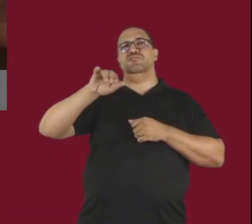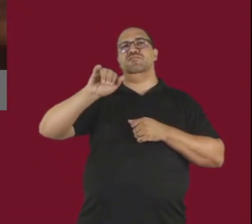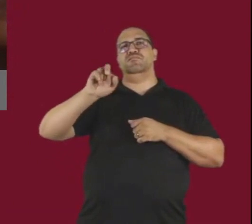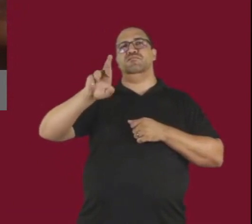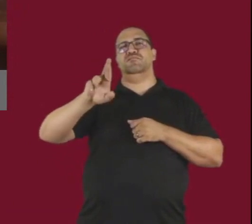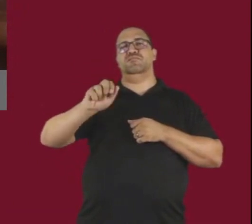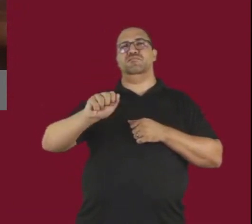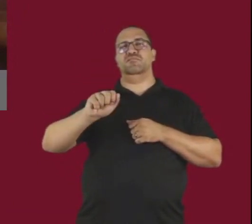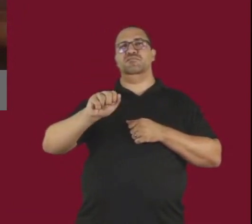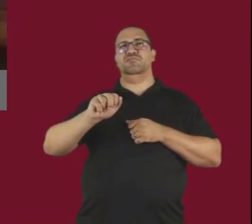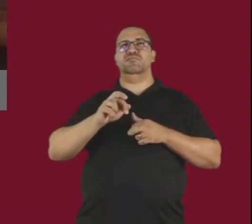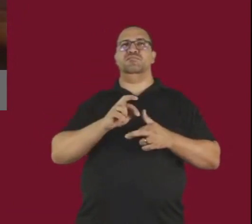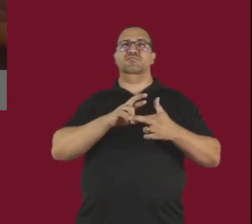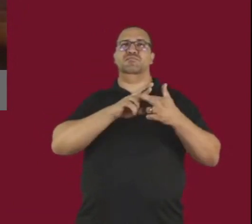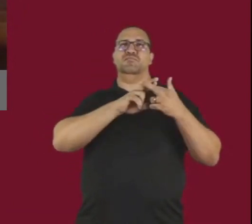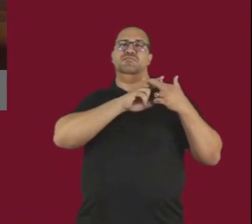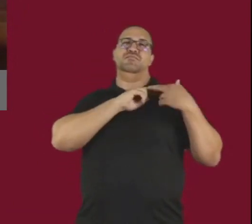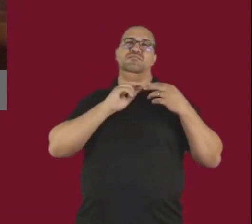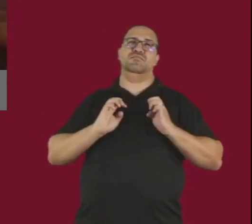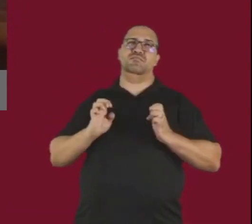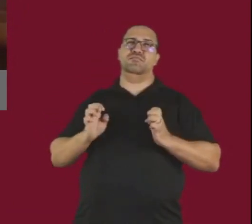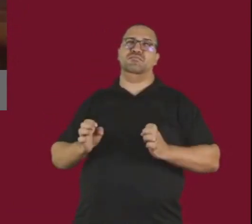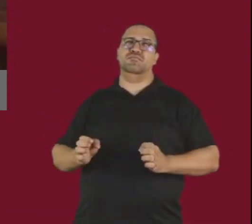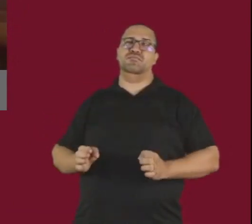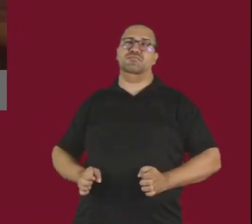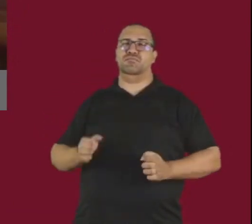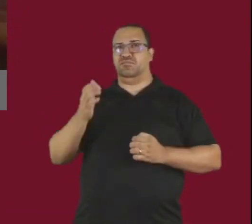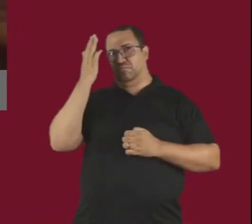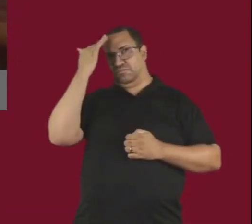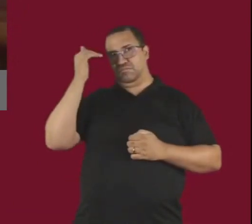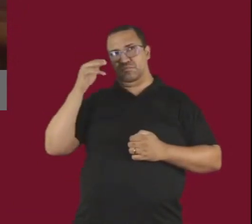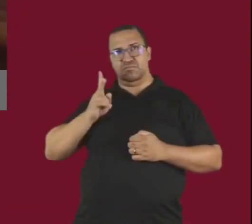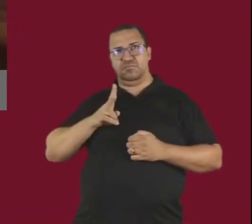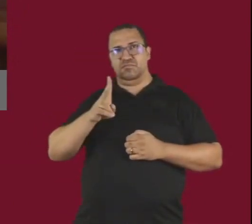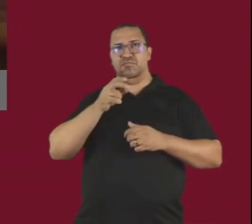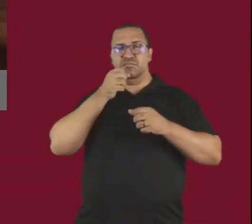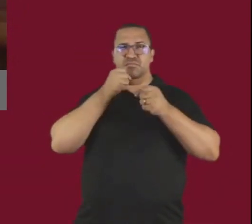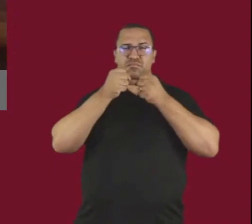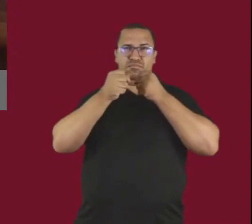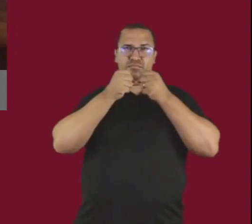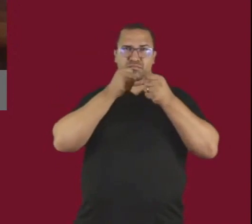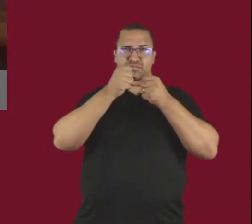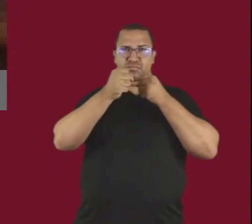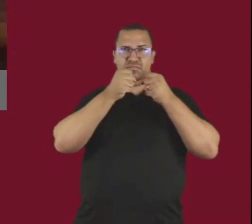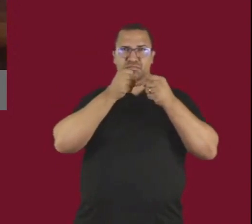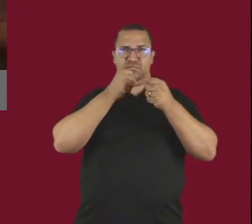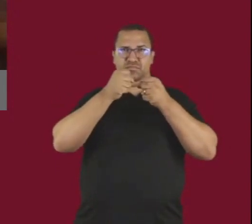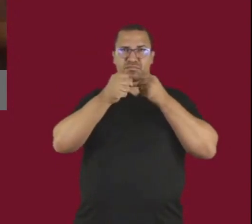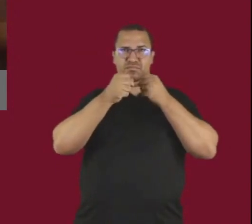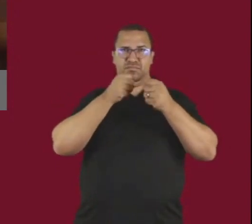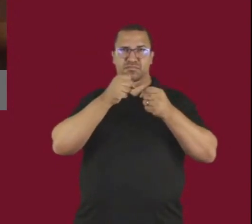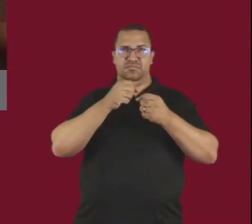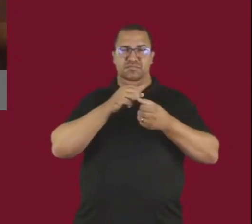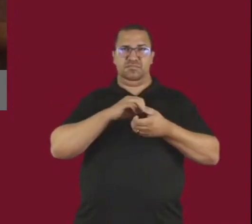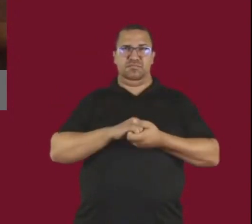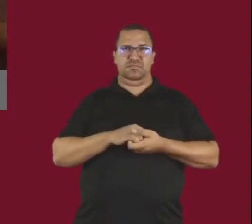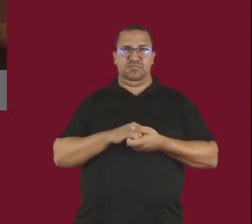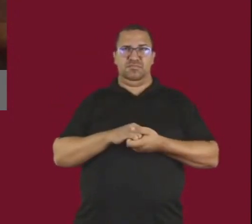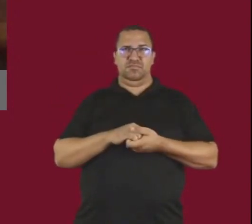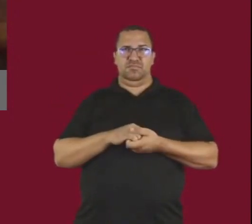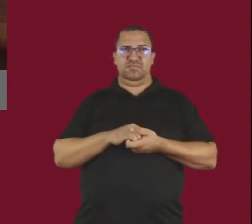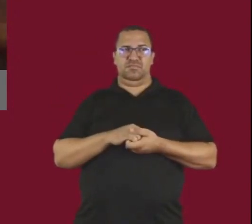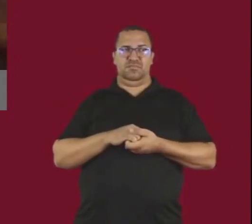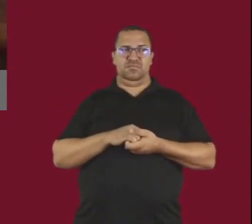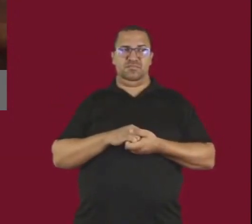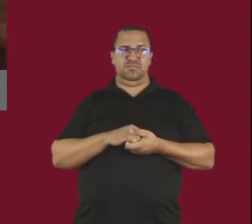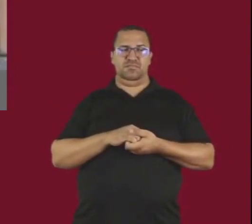ética. Porque é o que eu sei fazer, é jornalismo. E eu tinha que fazer também o que eu não